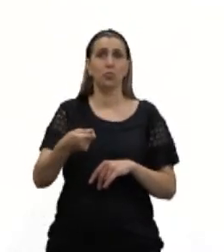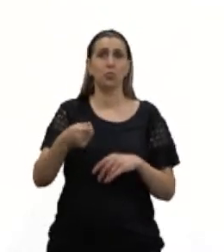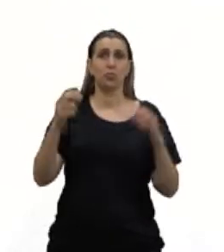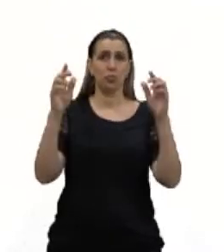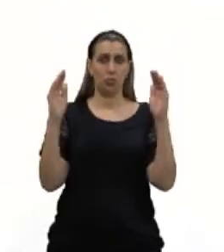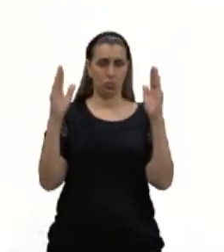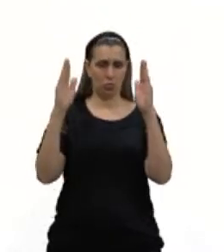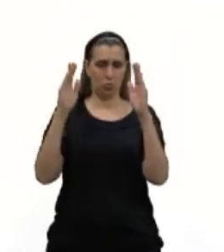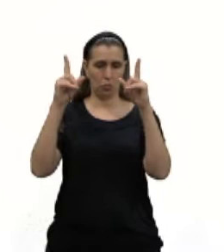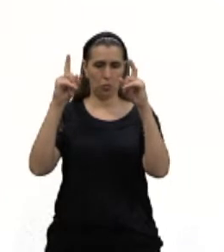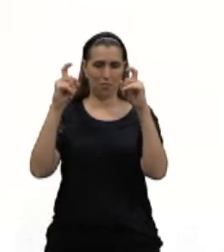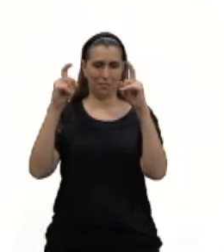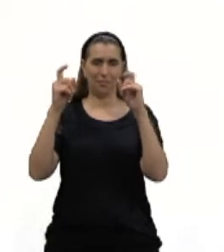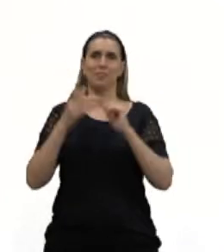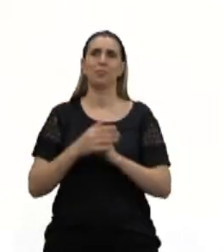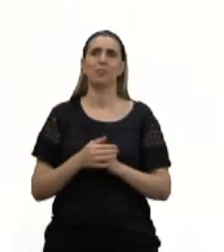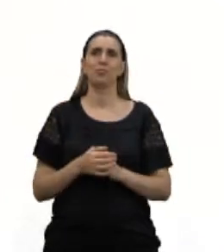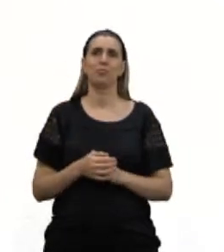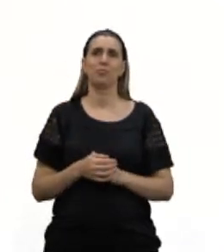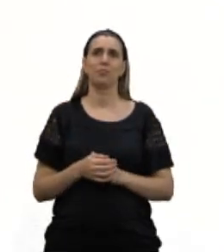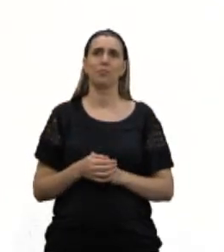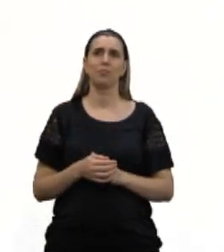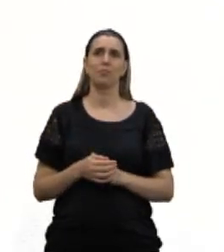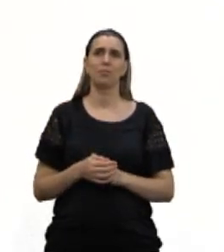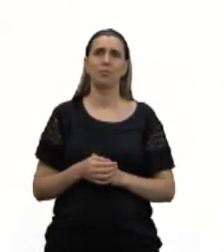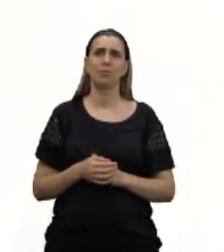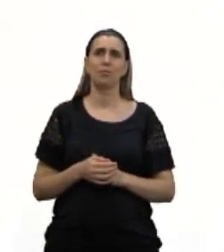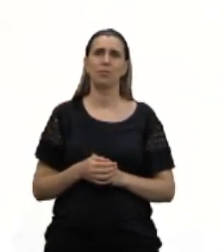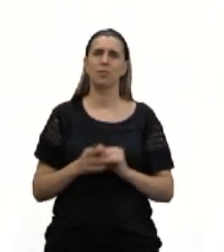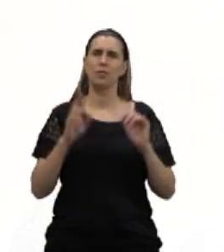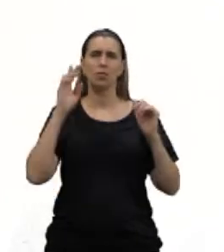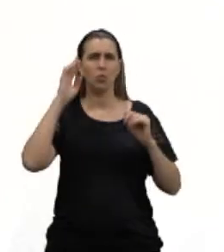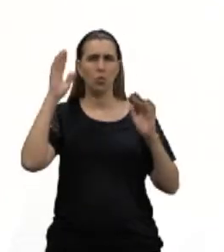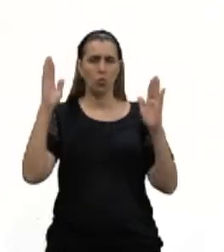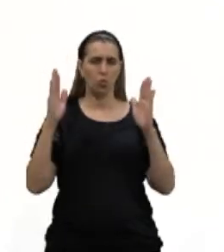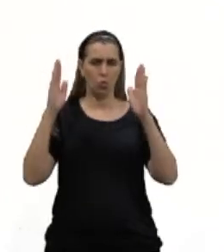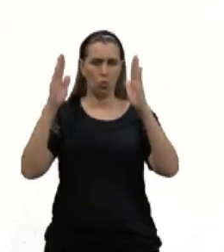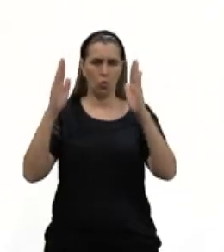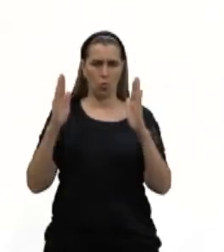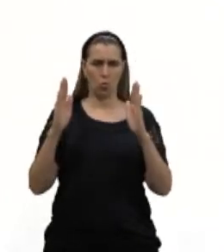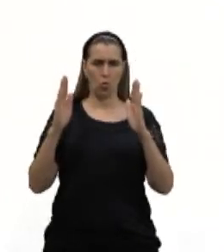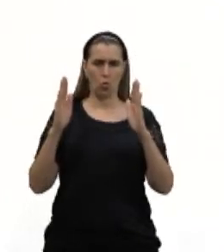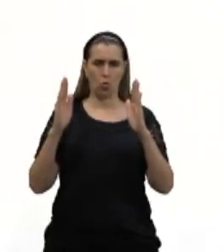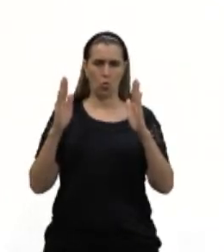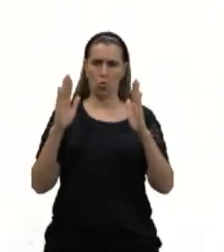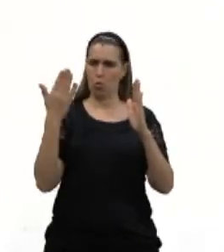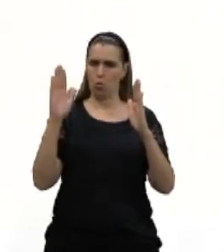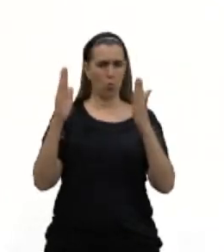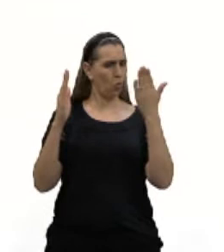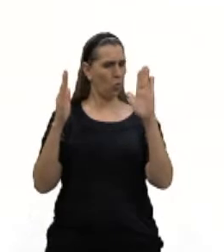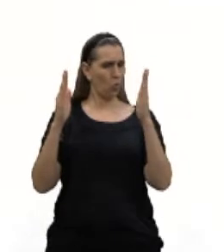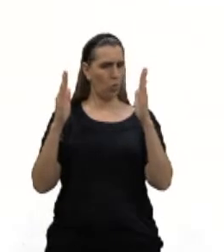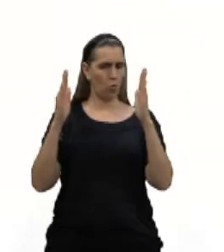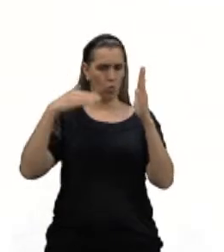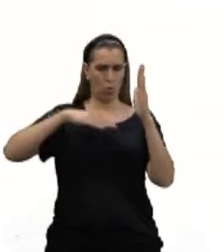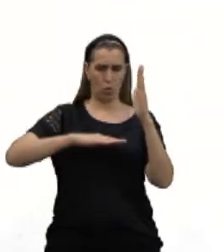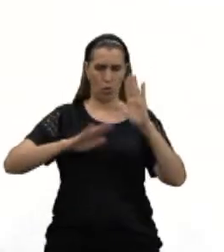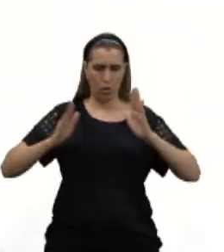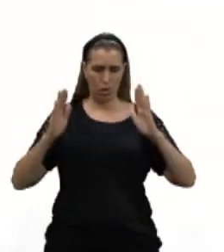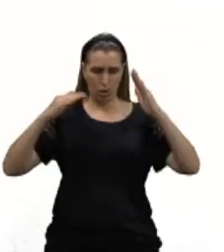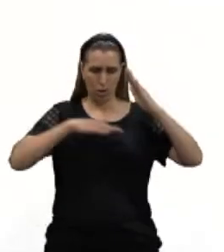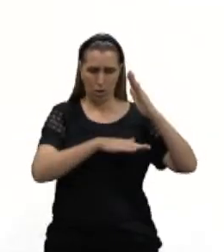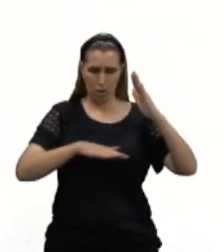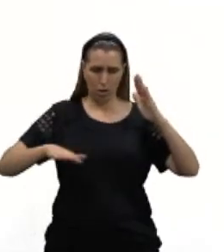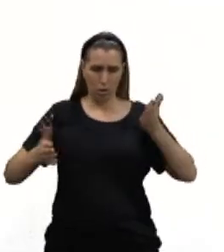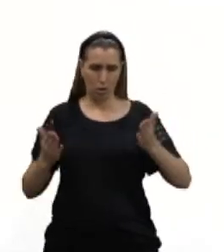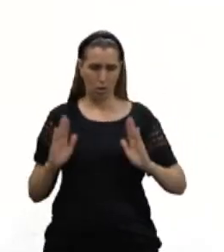foram fotografadas e elas estão tendo uma reflexão, né, no plano inferior. Essa reflexão